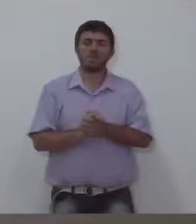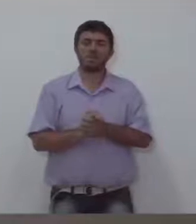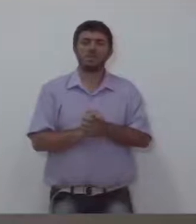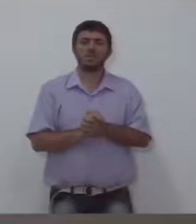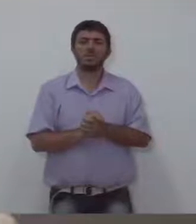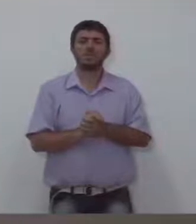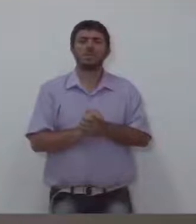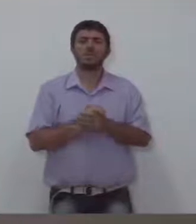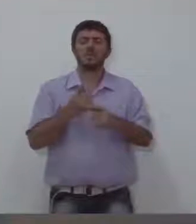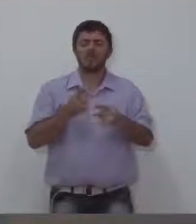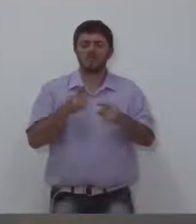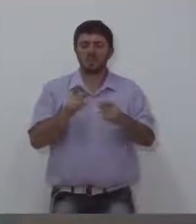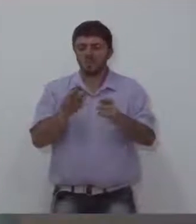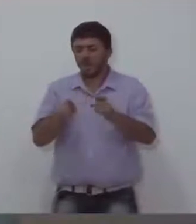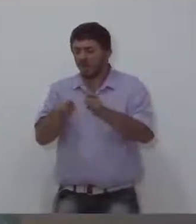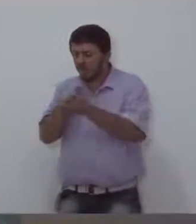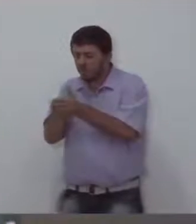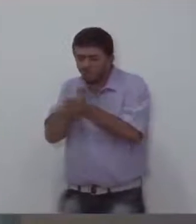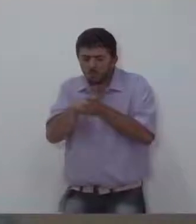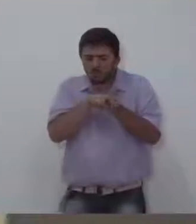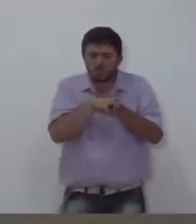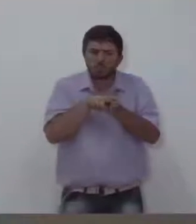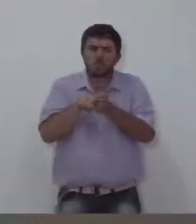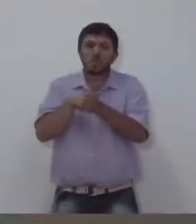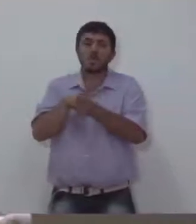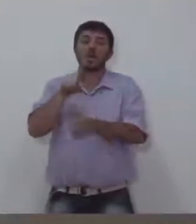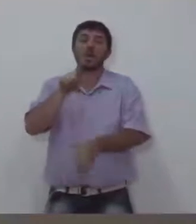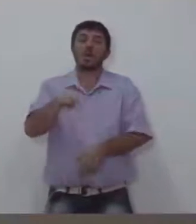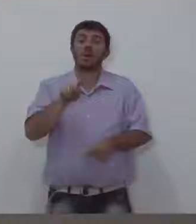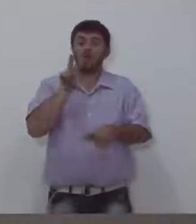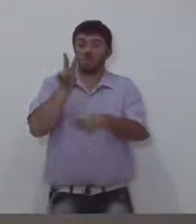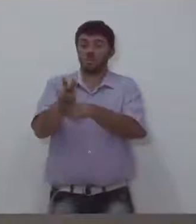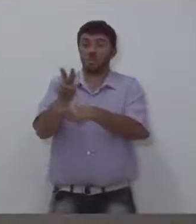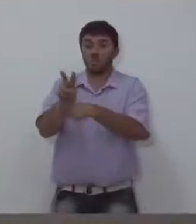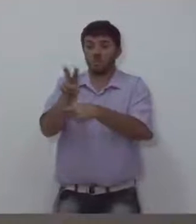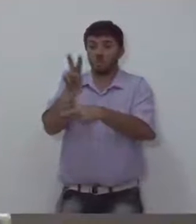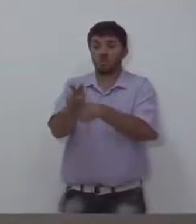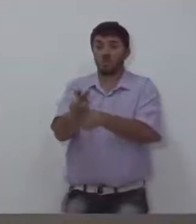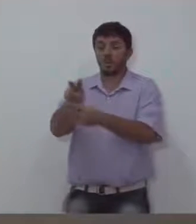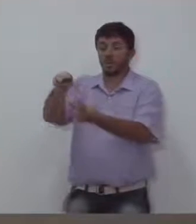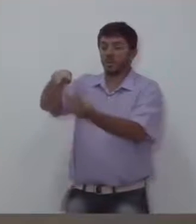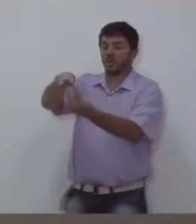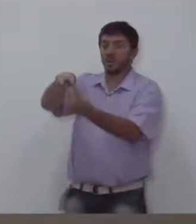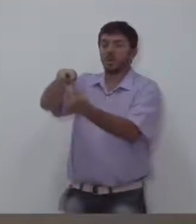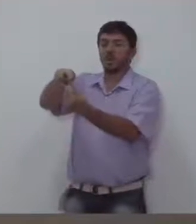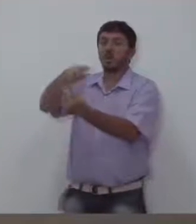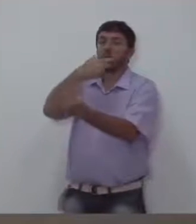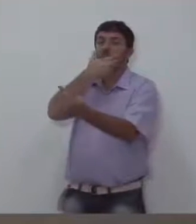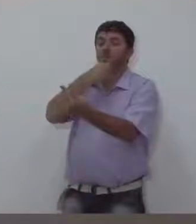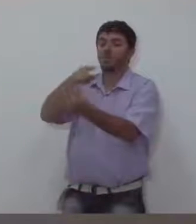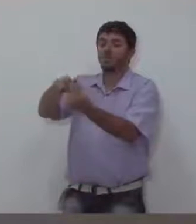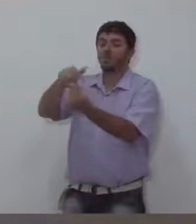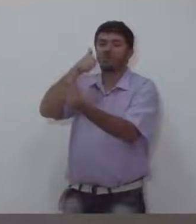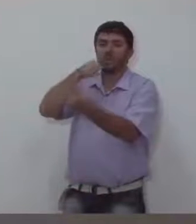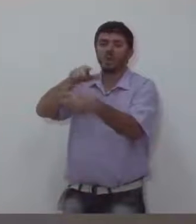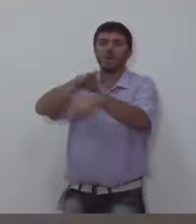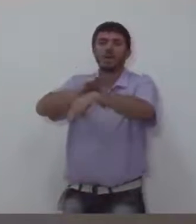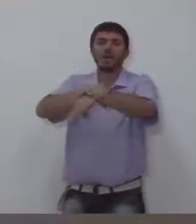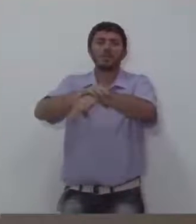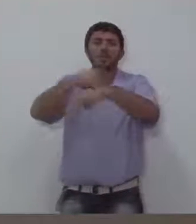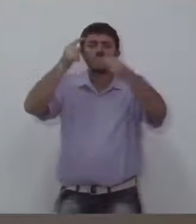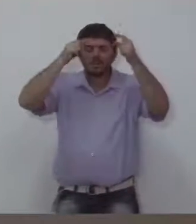é, liberado pela família, a família estava lá, a cuidadora cuida de um casal, a mulher e o marido, os dois com Alzheimer.